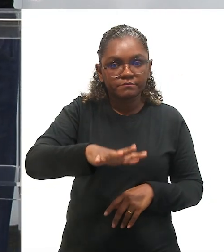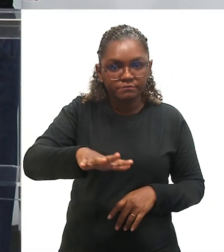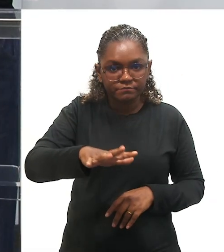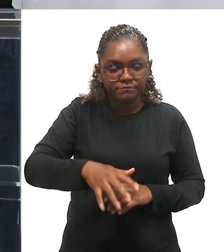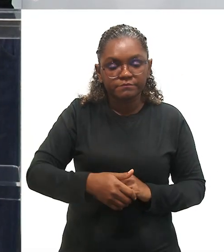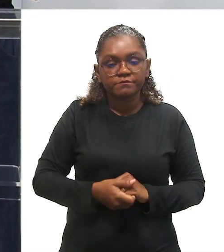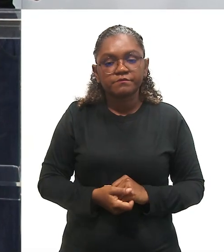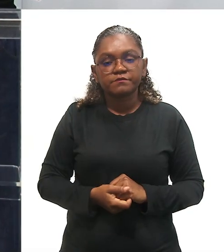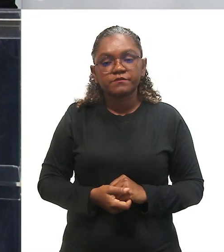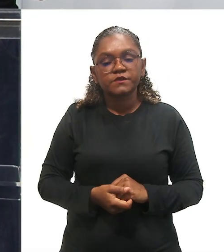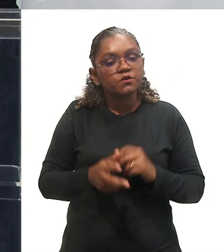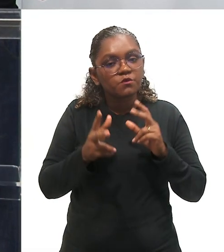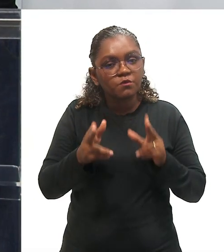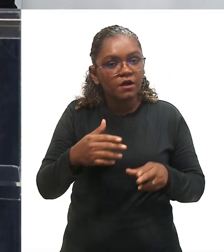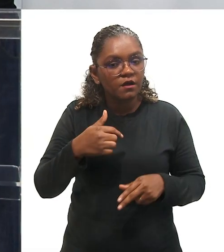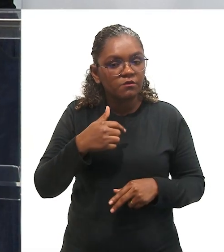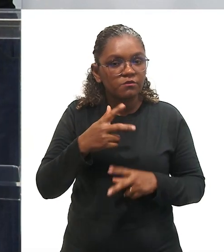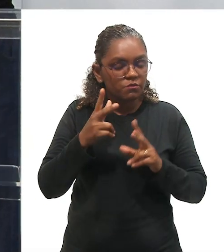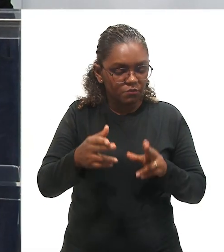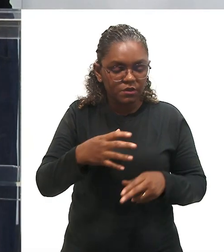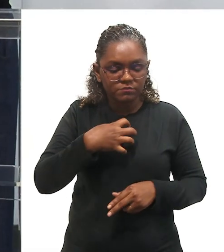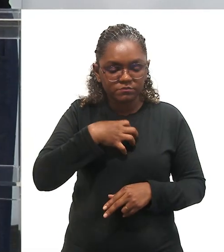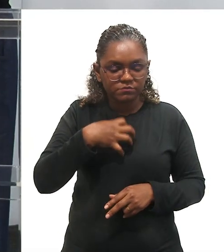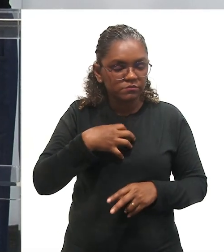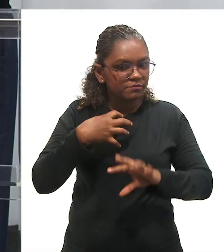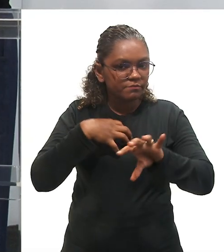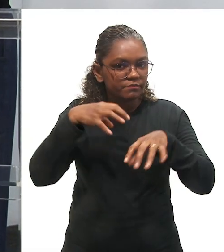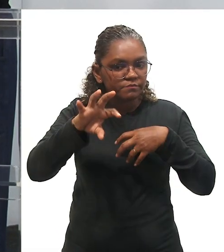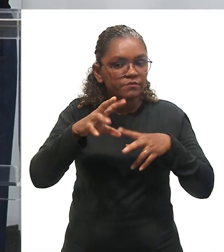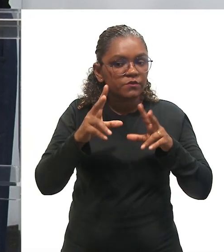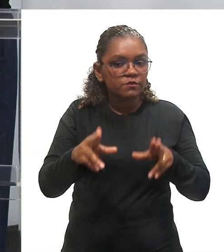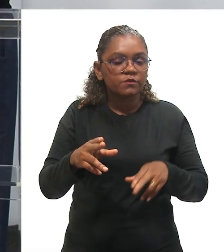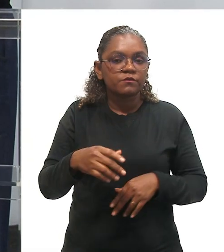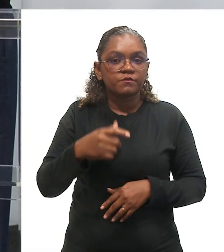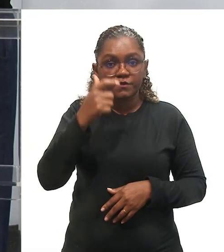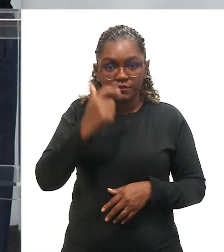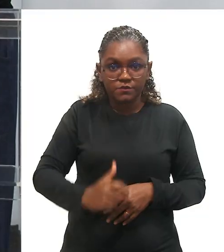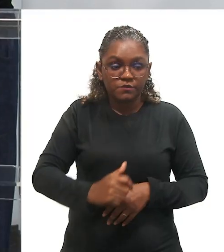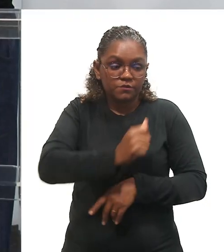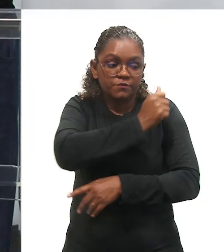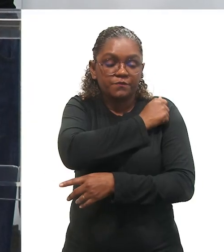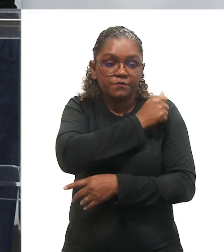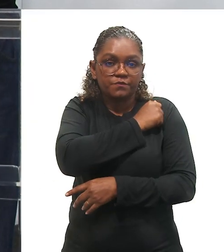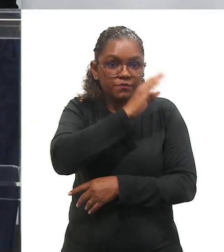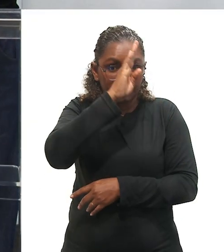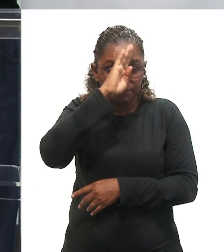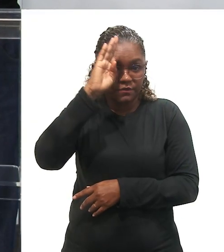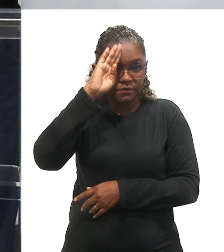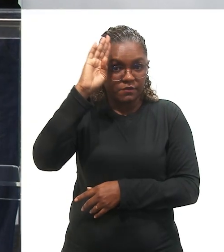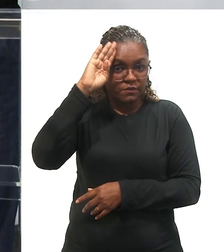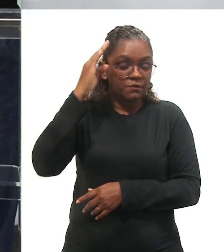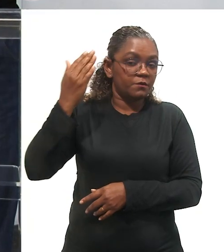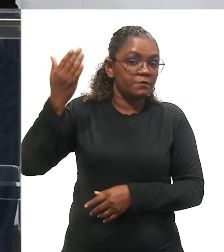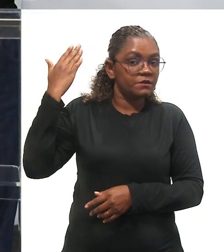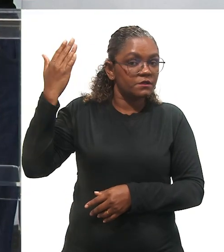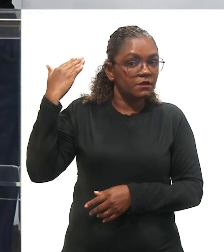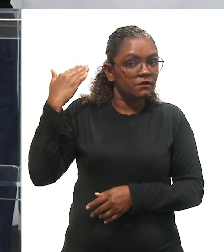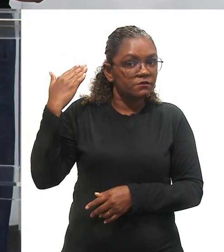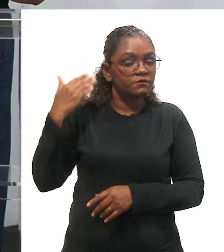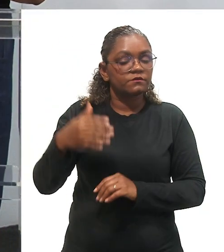pública, assim como eu, no momento, enquanto acadêmica do curso de gestão